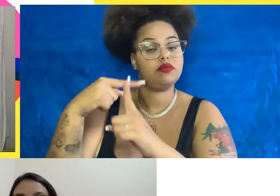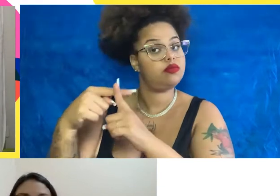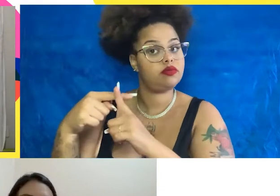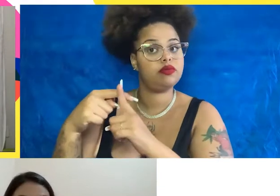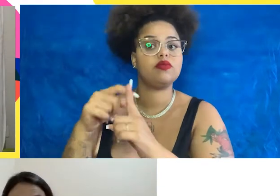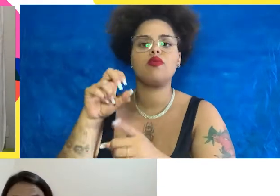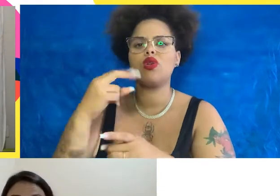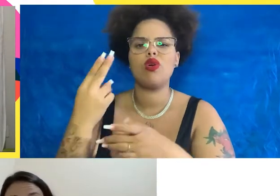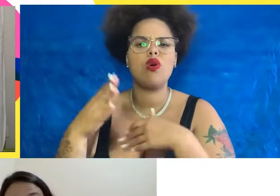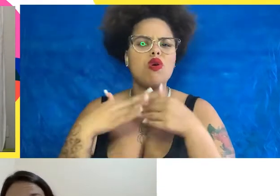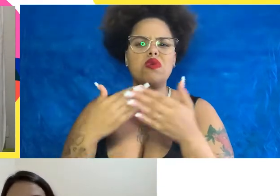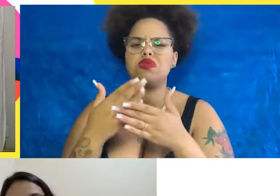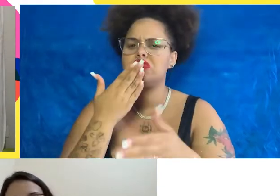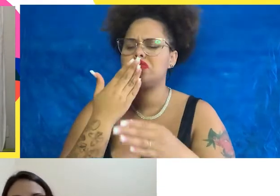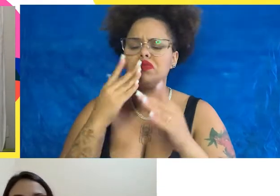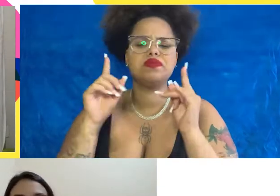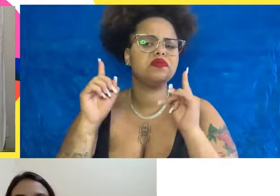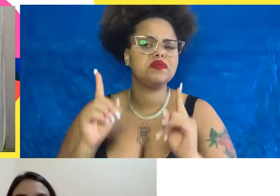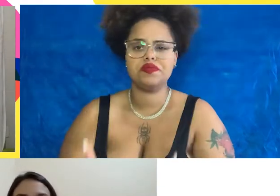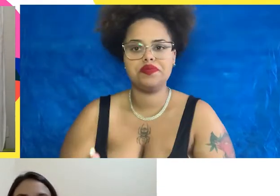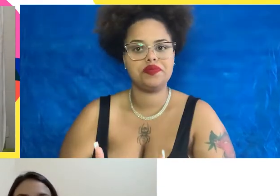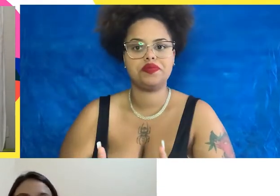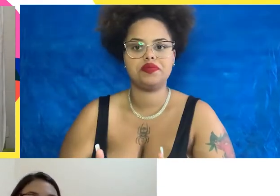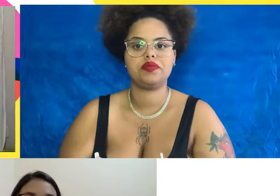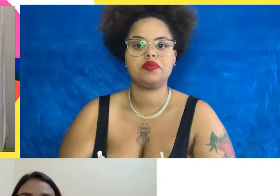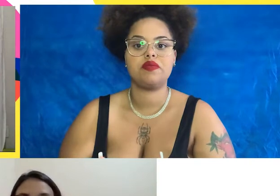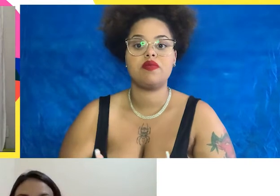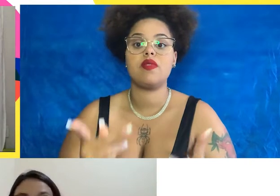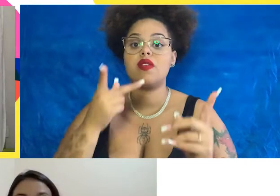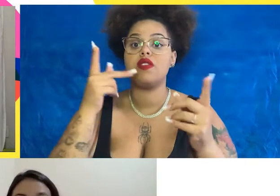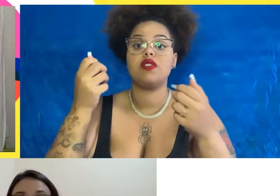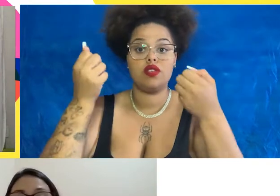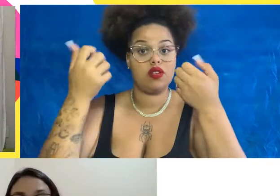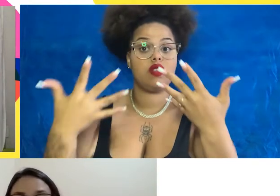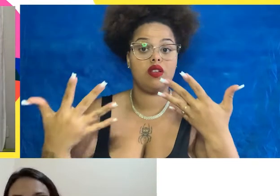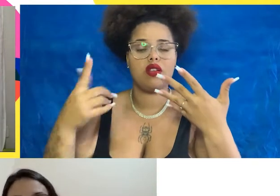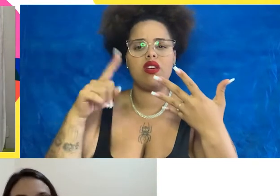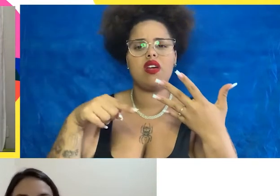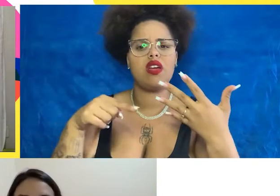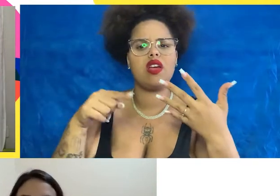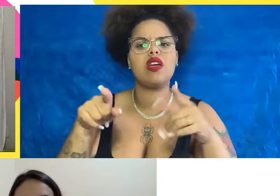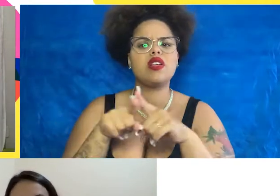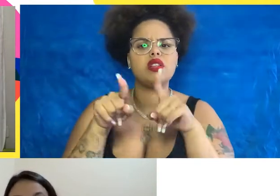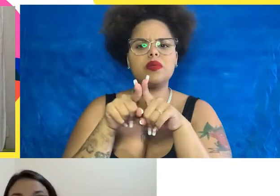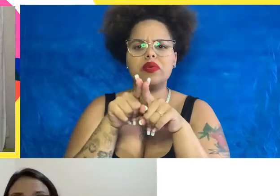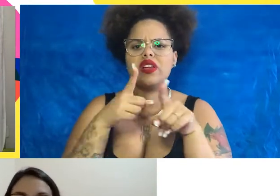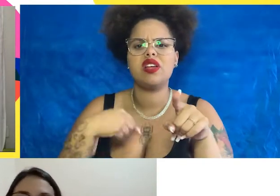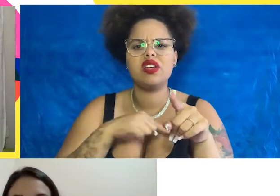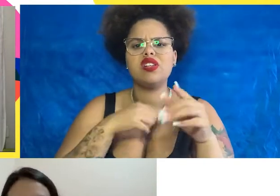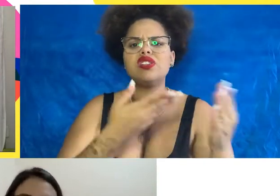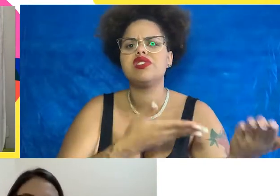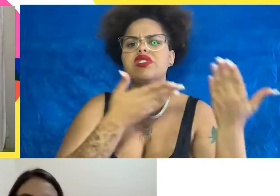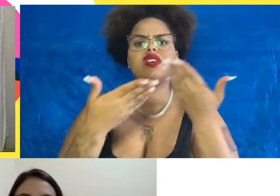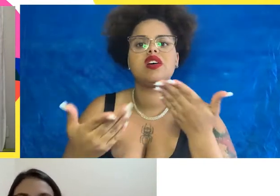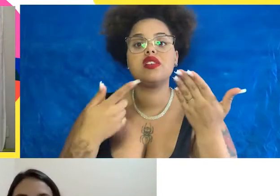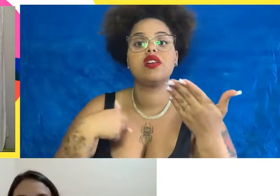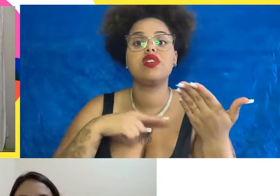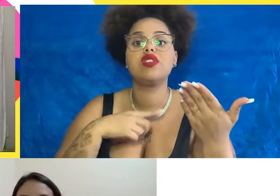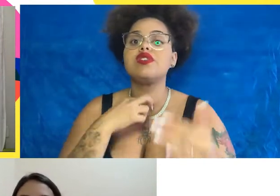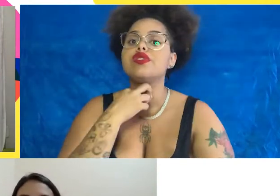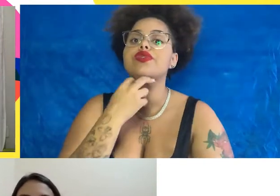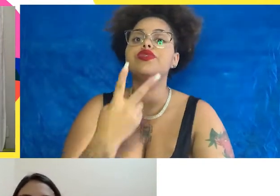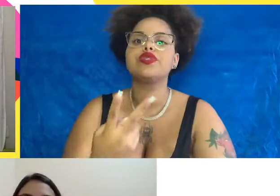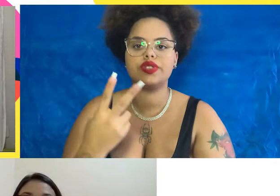ou com algum tipo de deficiência, né? Dizer que é uma forma também da gente trazer a nossa voz aí